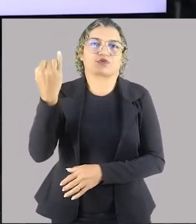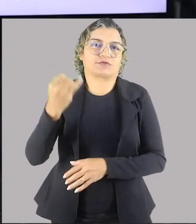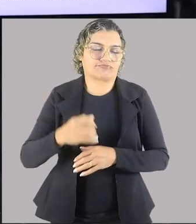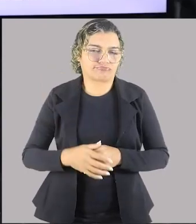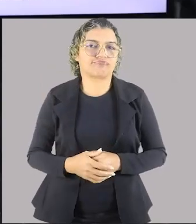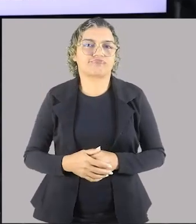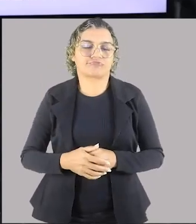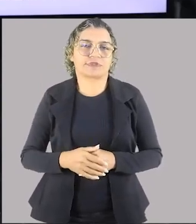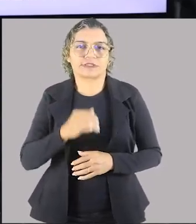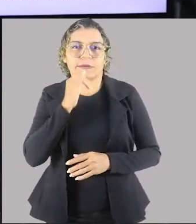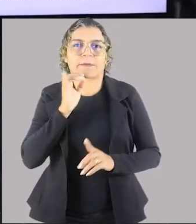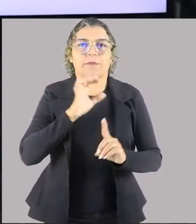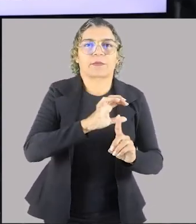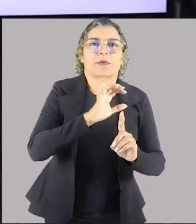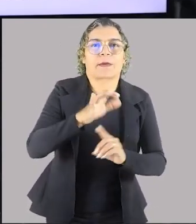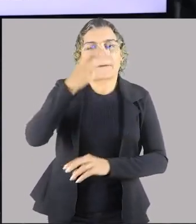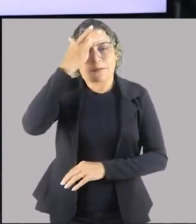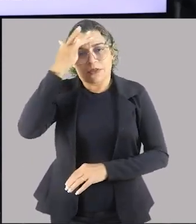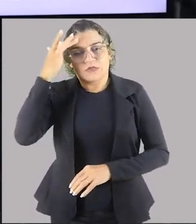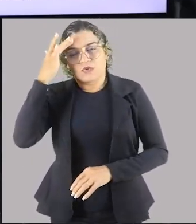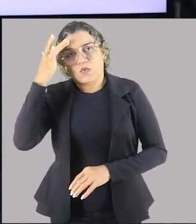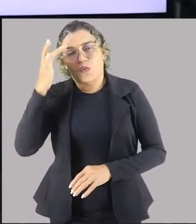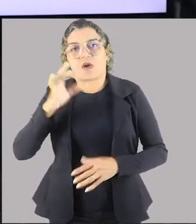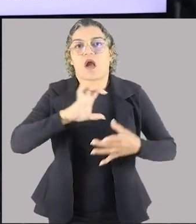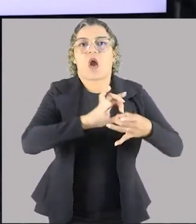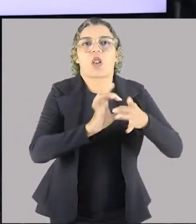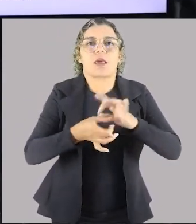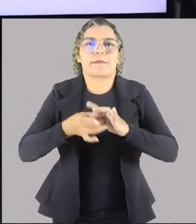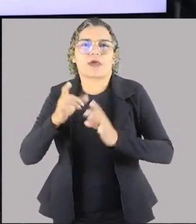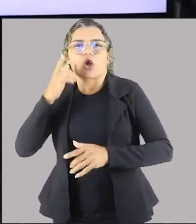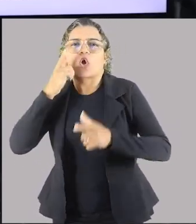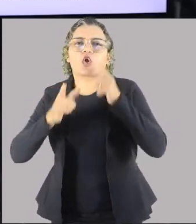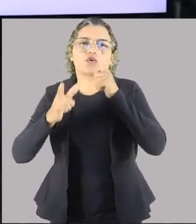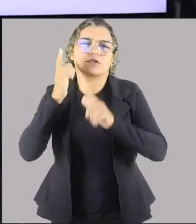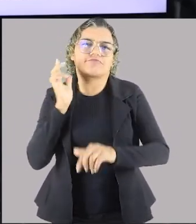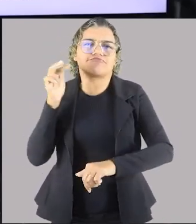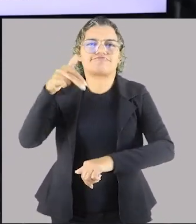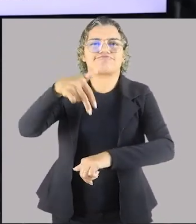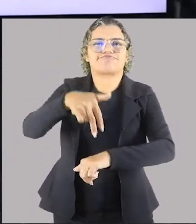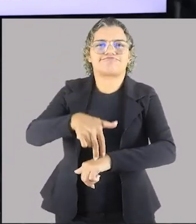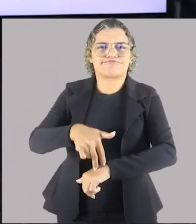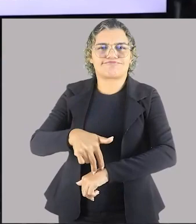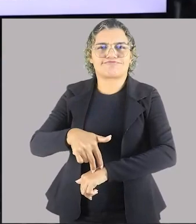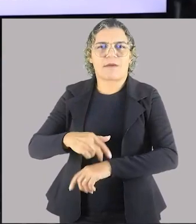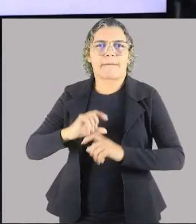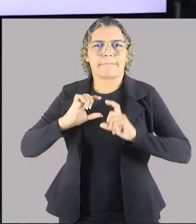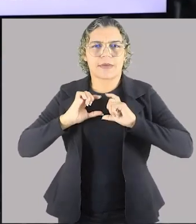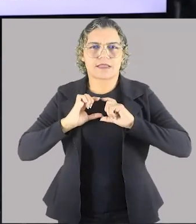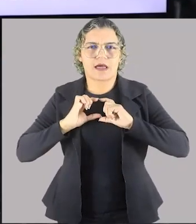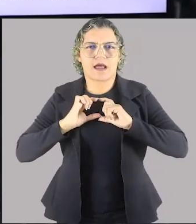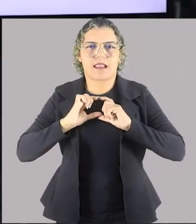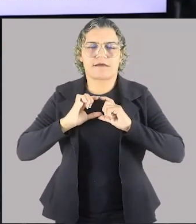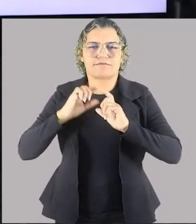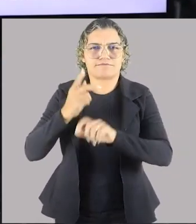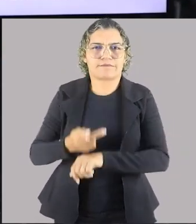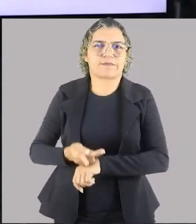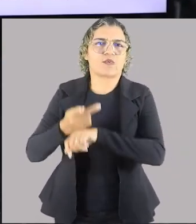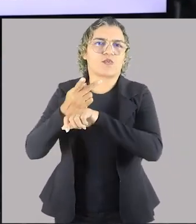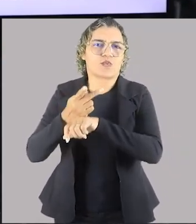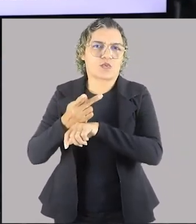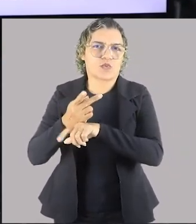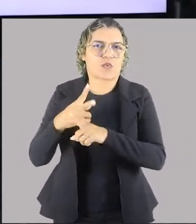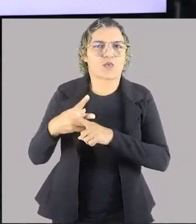indivíduo ir bem na prova lá da Olimpíadas, é eles que vão fazer o indivíduo ir bem e ganhar a medalha. Tá? São